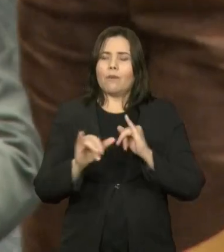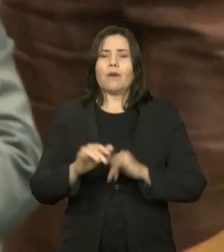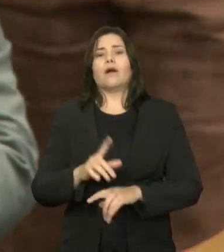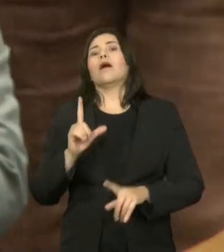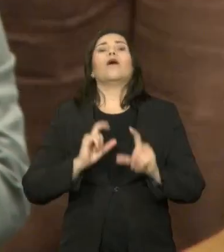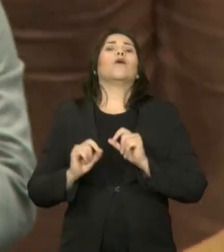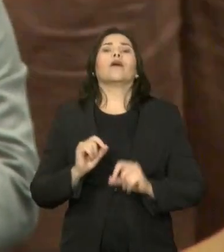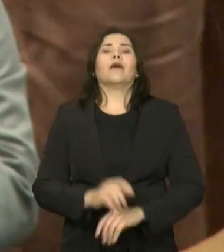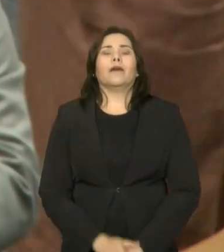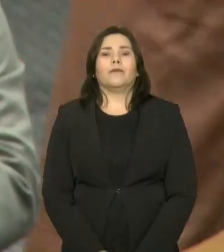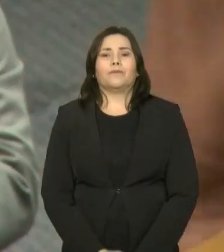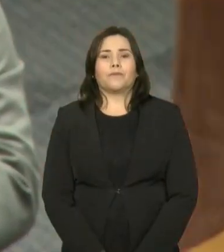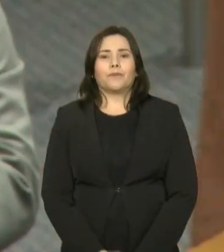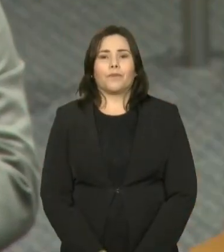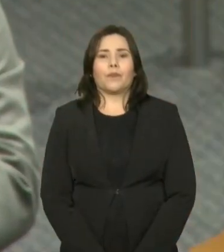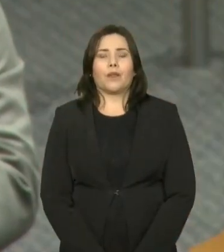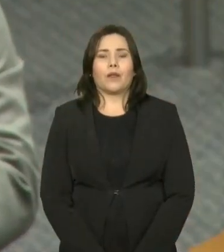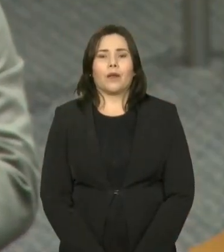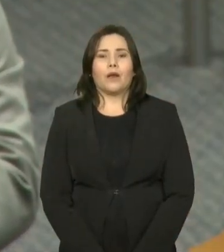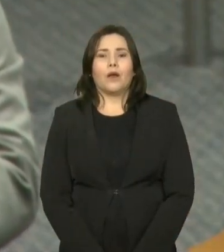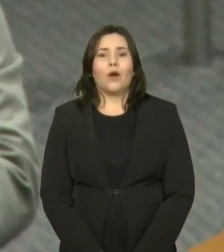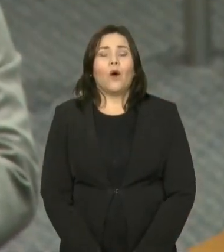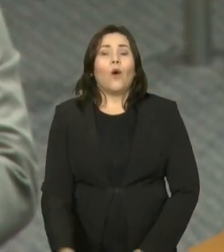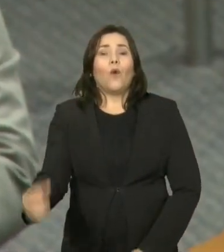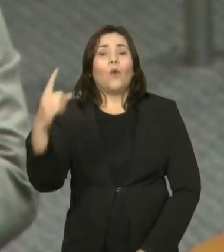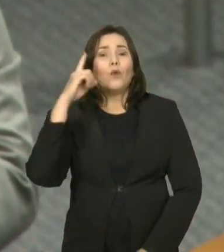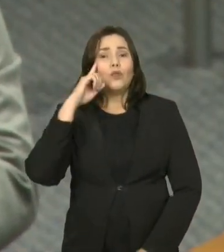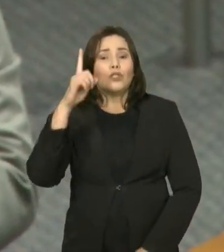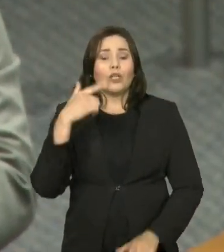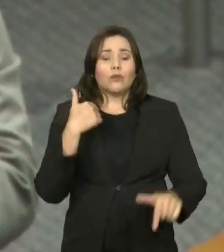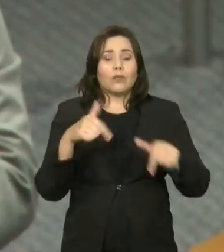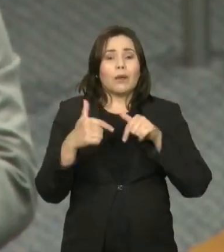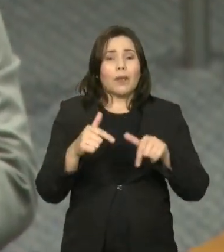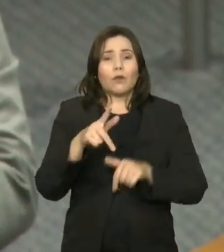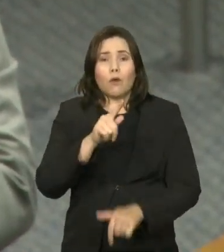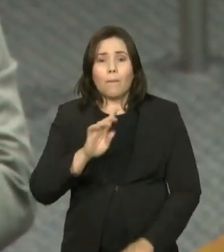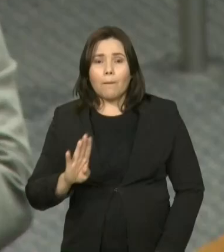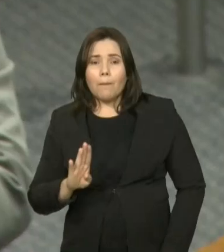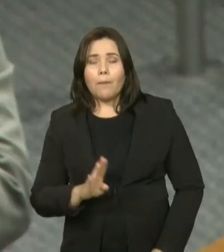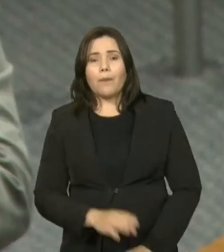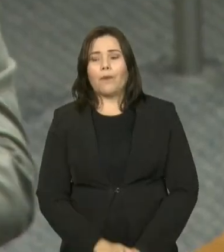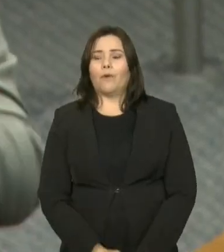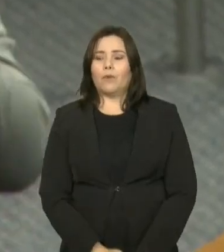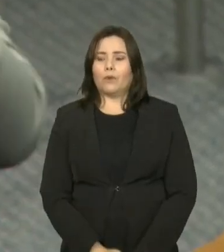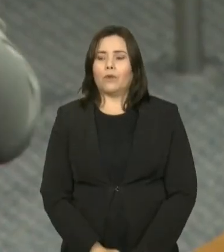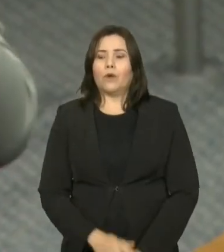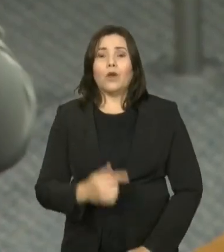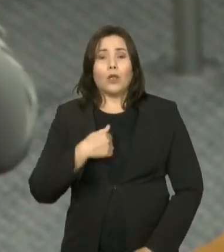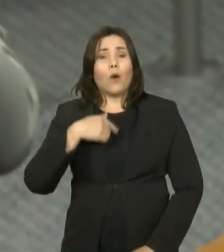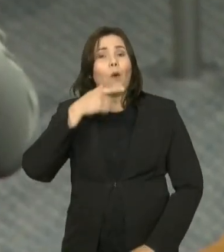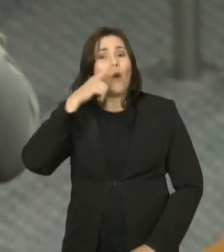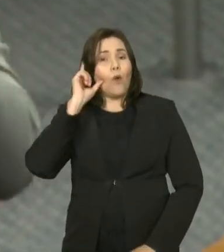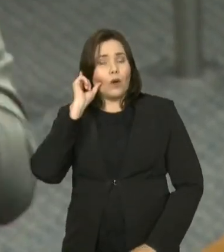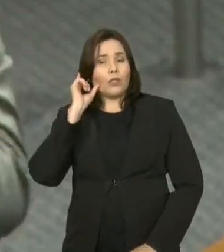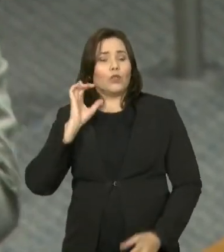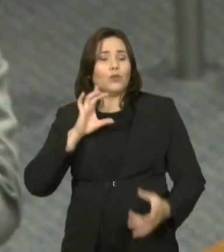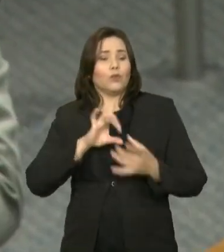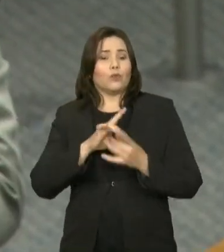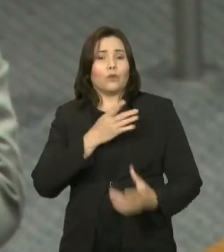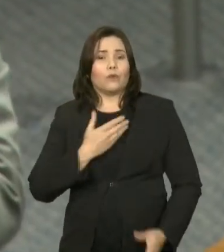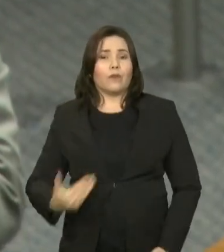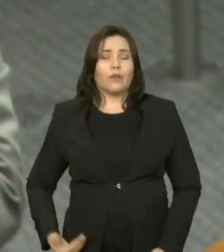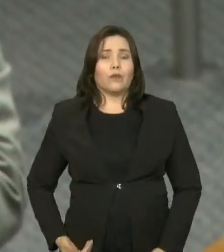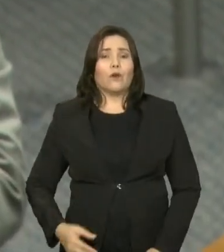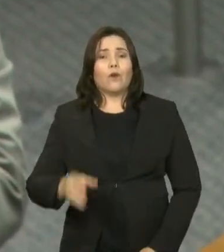servidor, o qual eu fiz participação ontem junto com o governador do estado, Carlos Brandão, e